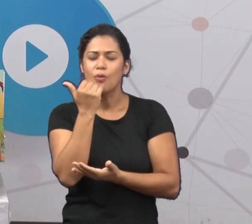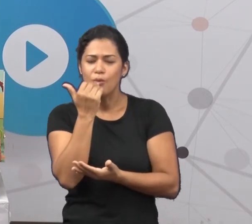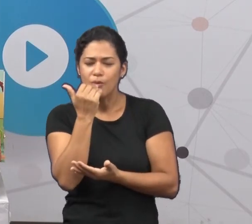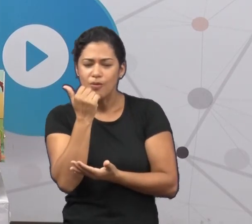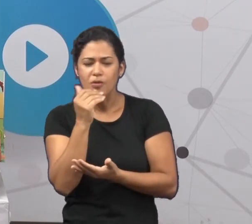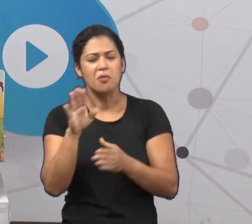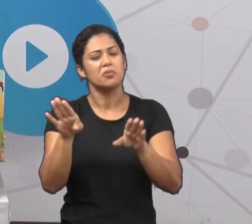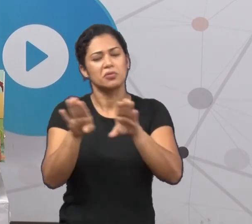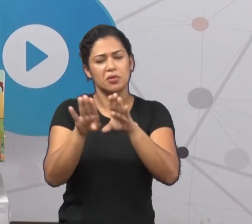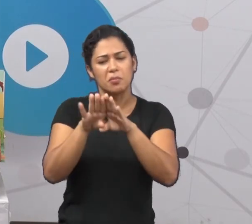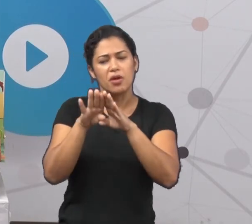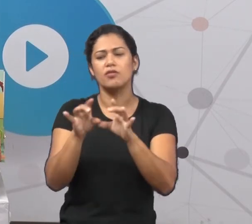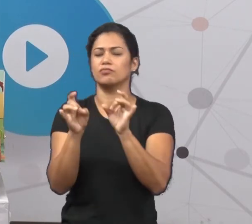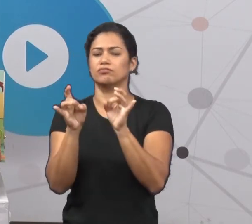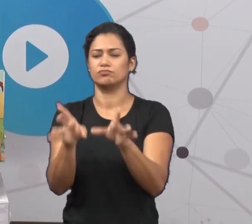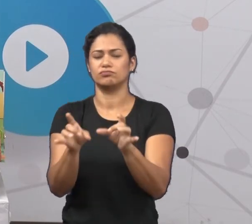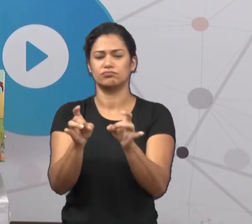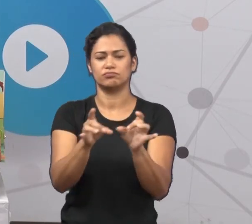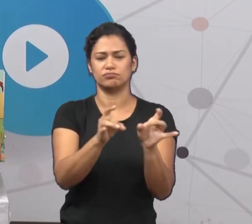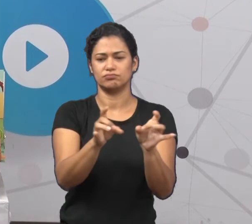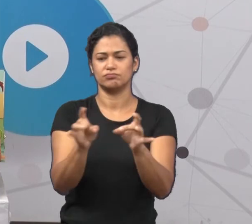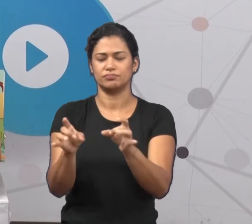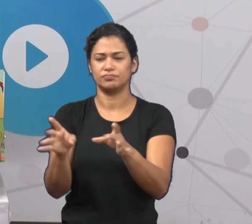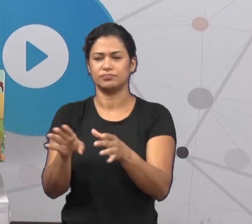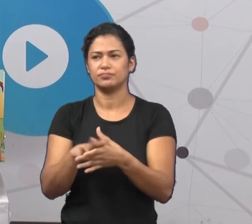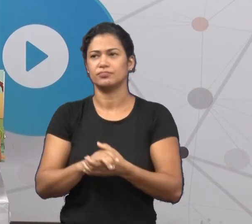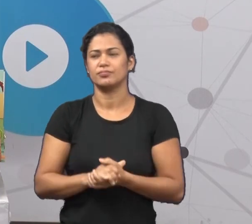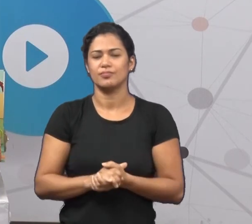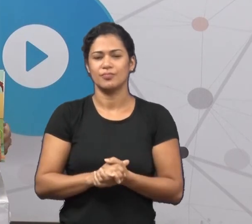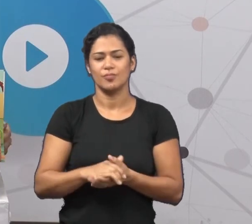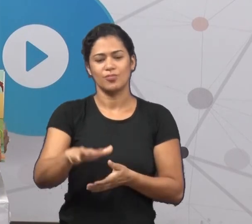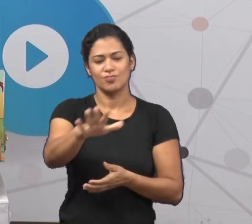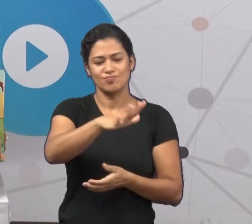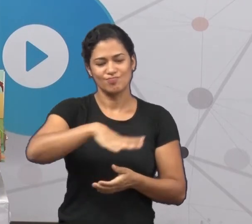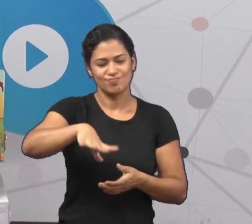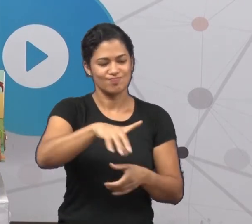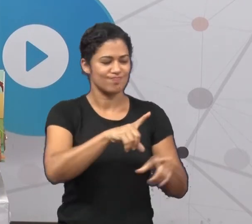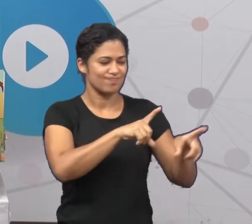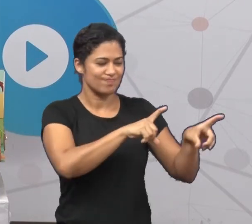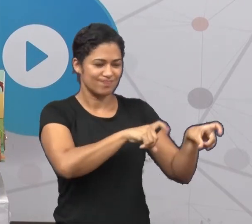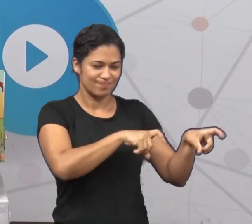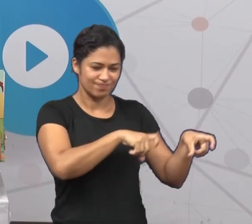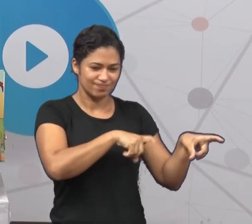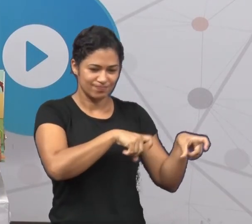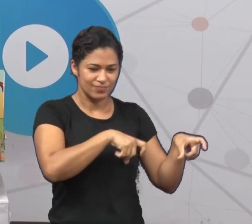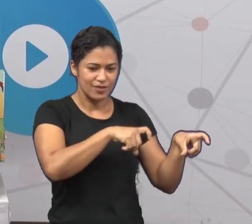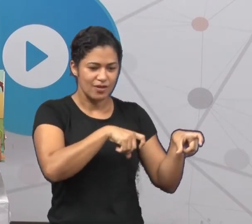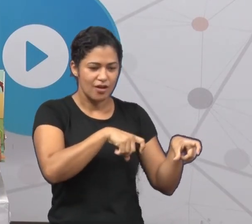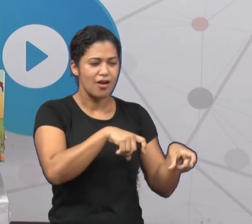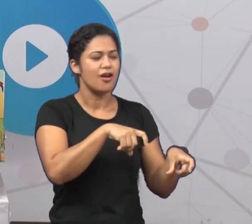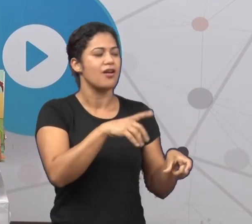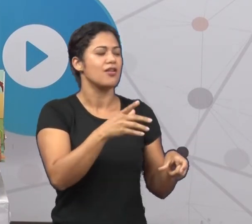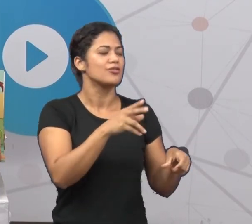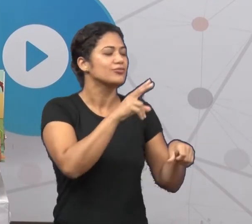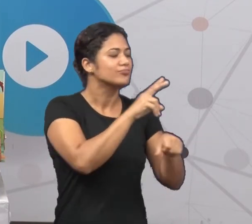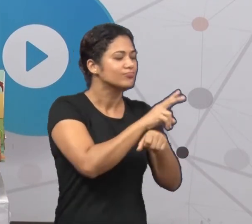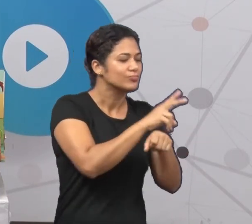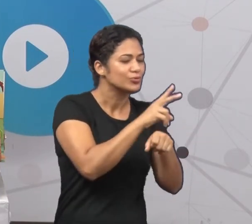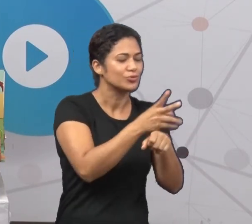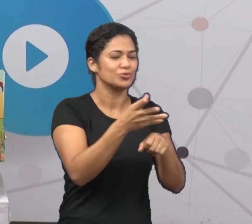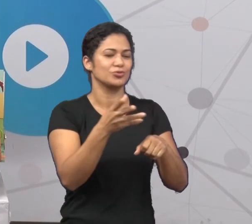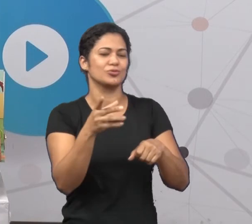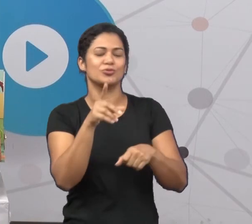cidade. As pessoas da zona rural também criam muitos animais. Então, elas criam animais